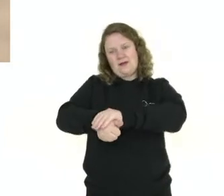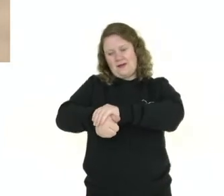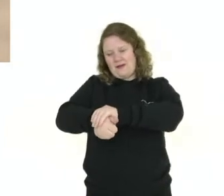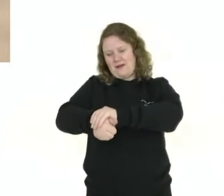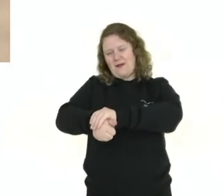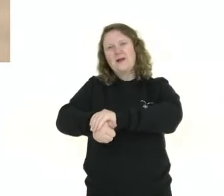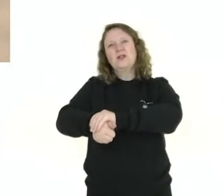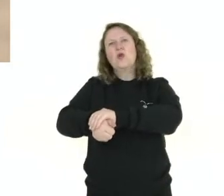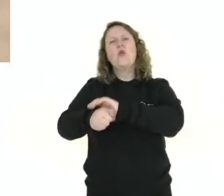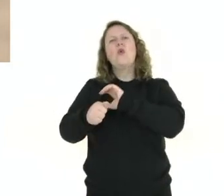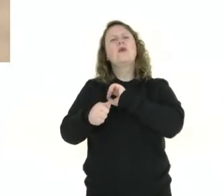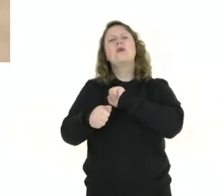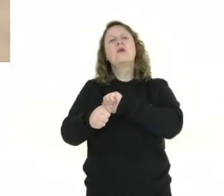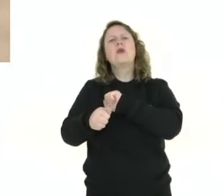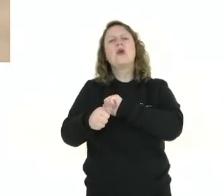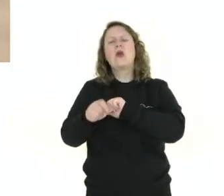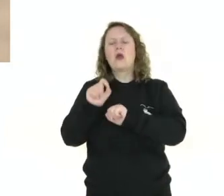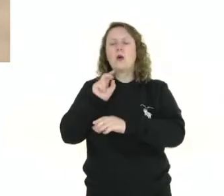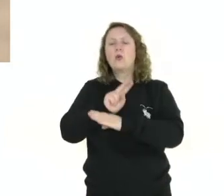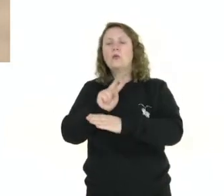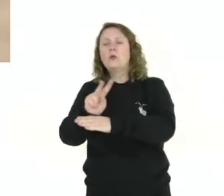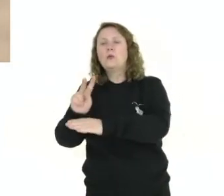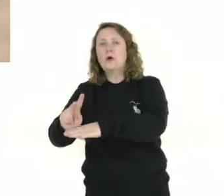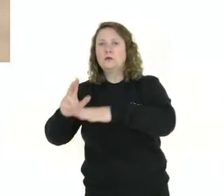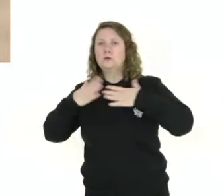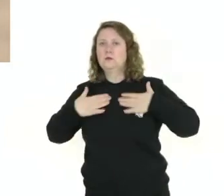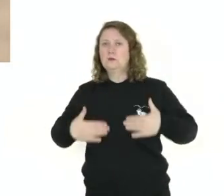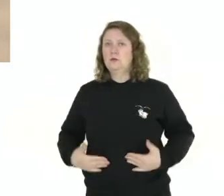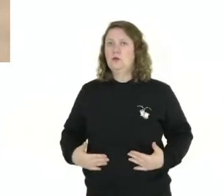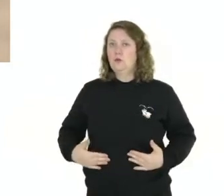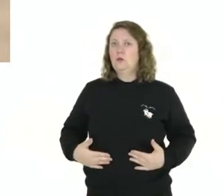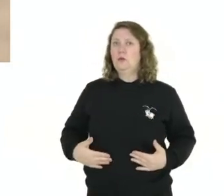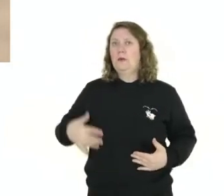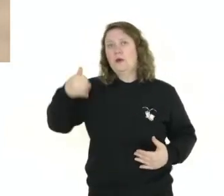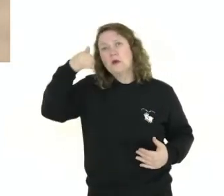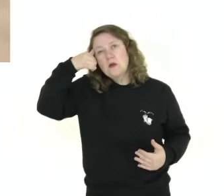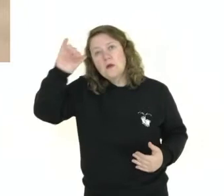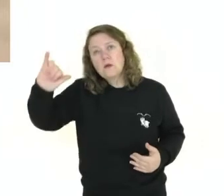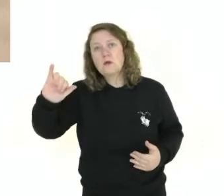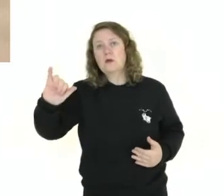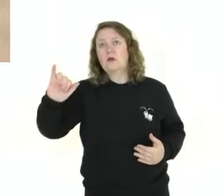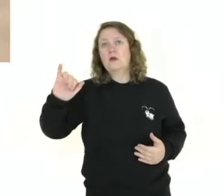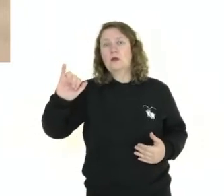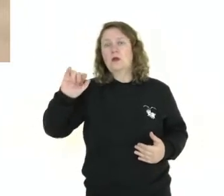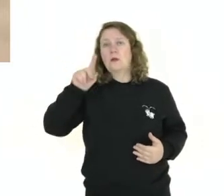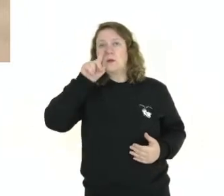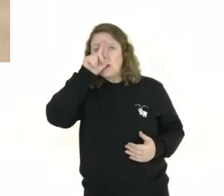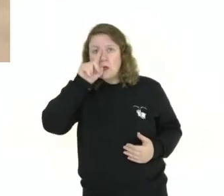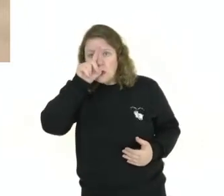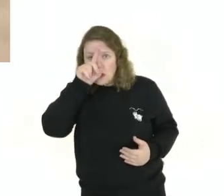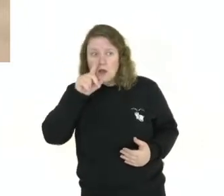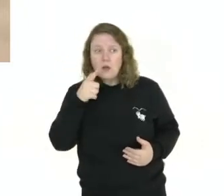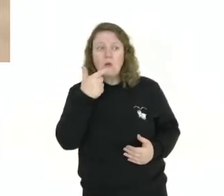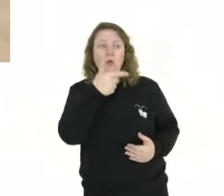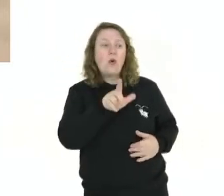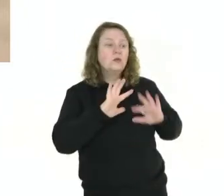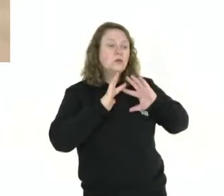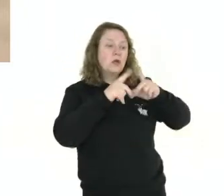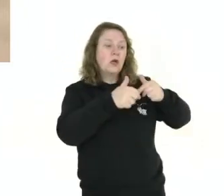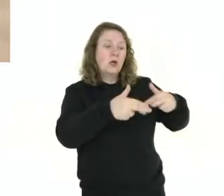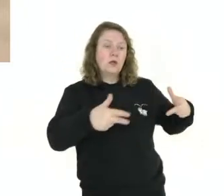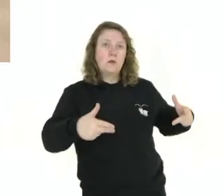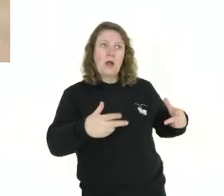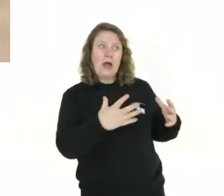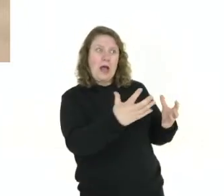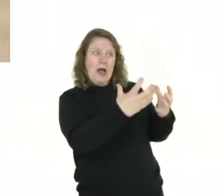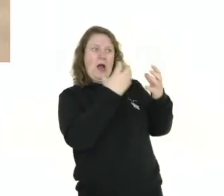carapaça, né? Que protege o corpo contra o quê? Contra choques, contra predadores. Então, a importância,